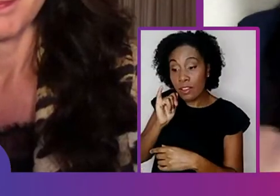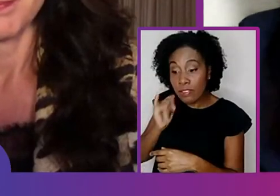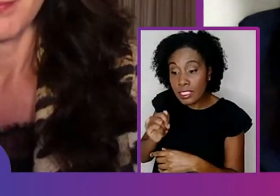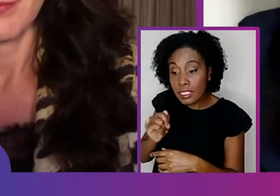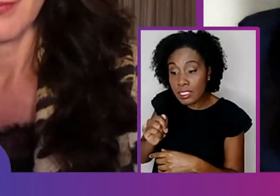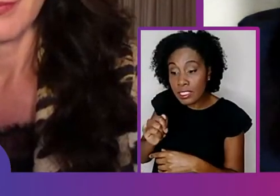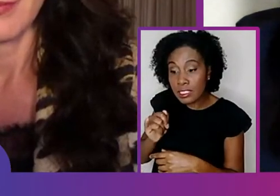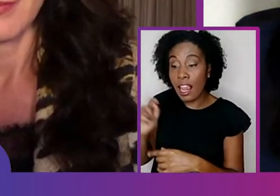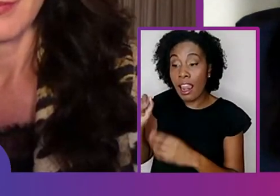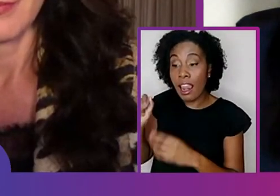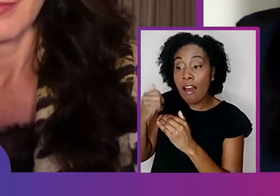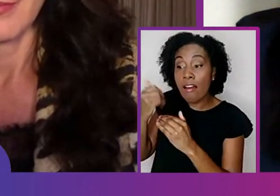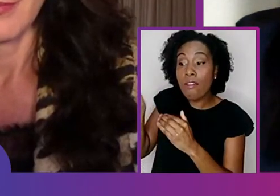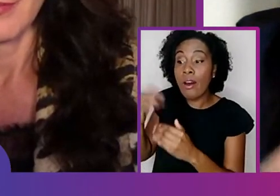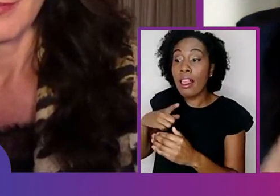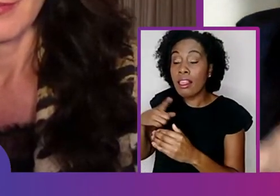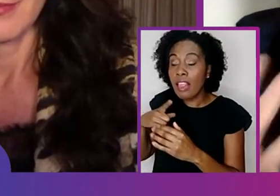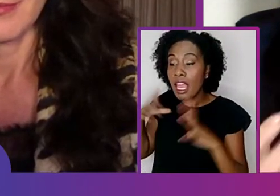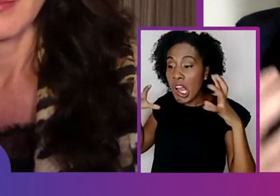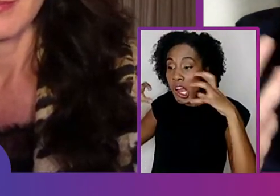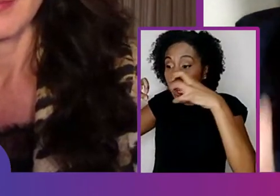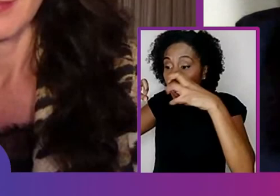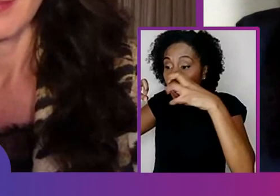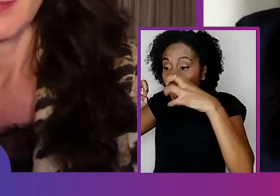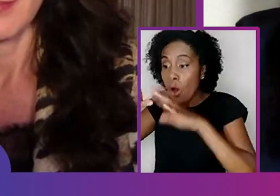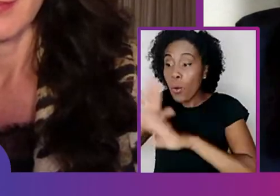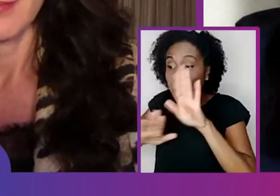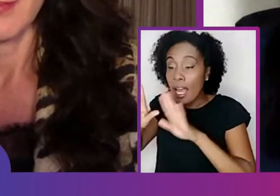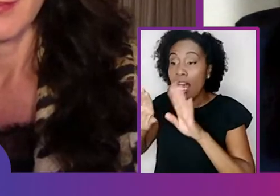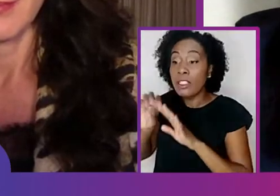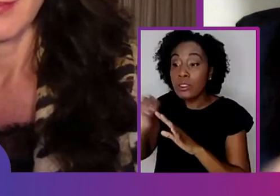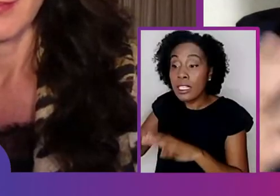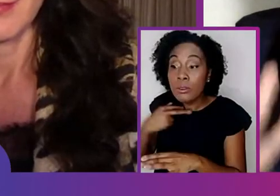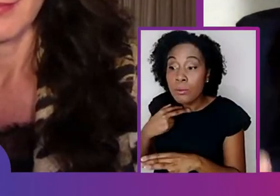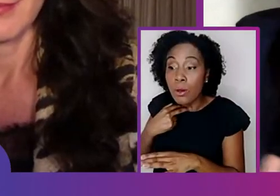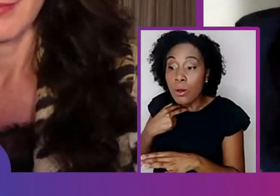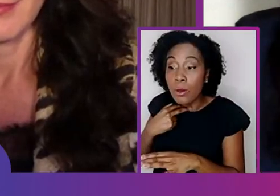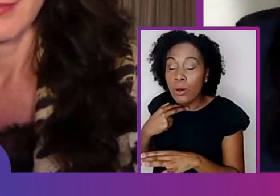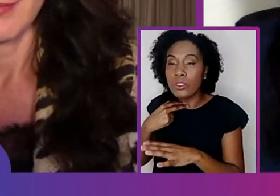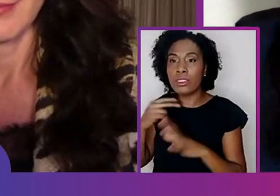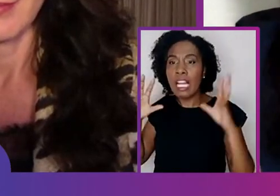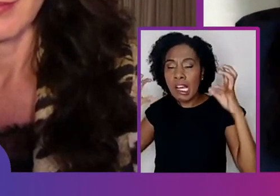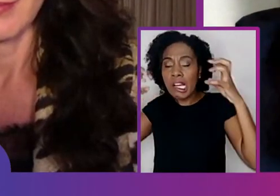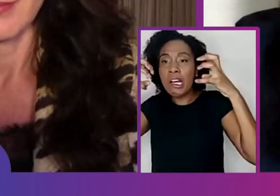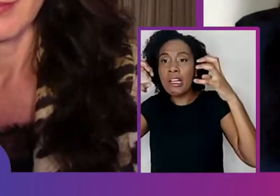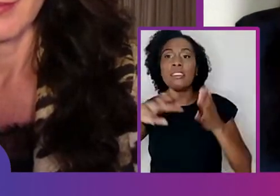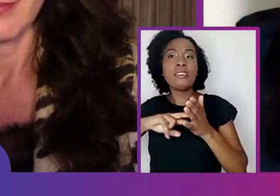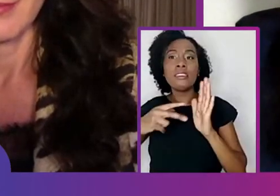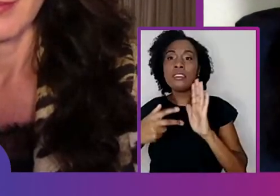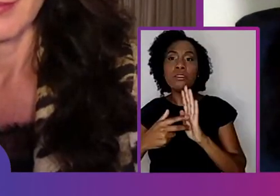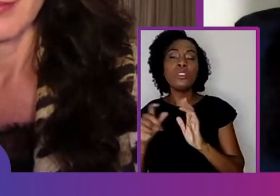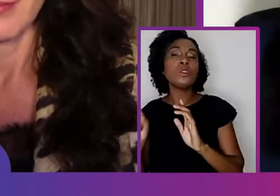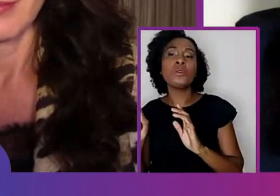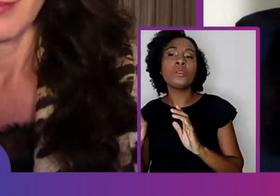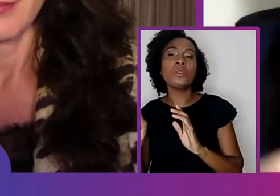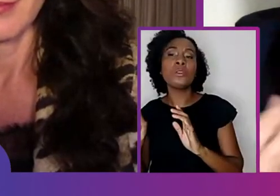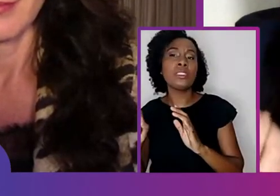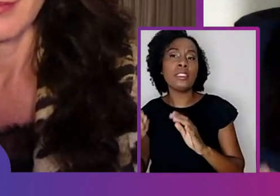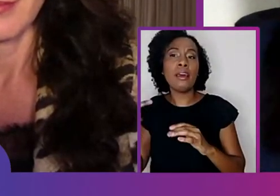coisa mais absurda que a gente poderia fazer. Porque o que é um bicho para uma criança? O que ela entende por bicho? Ela entende uma